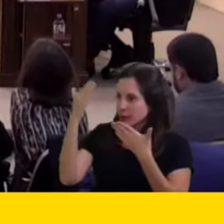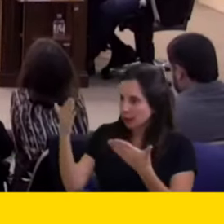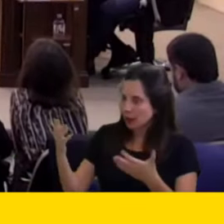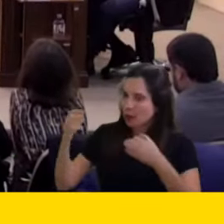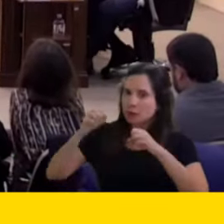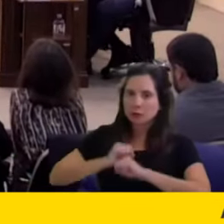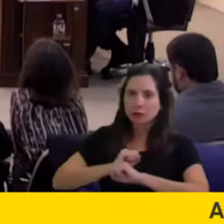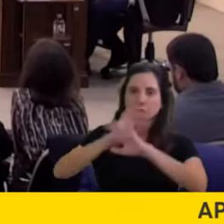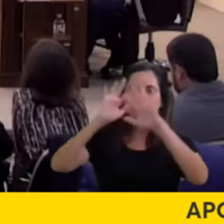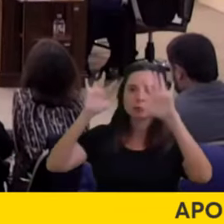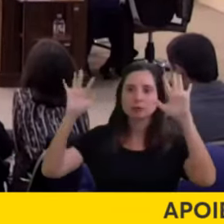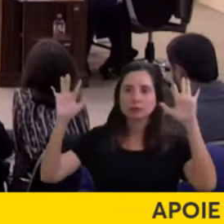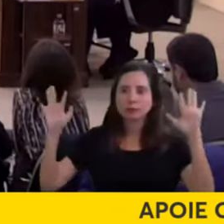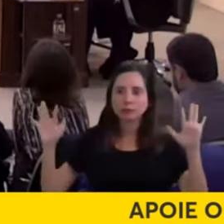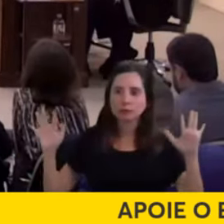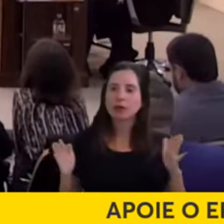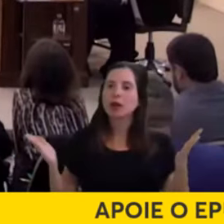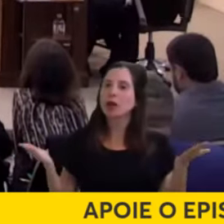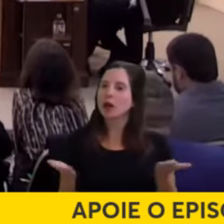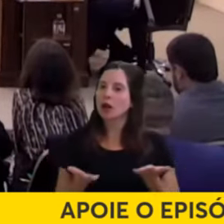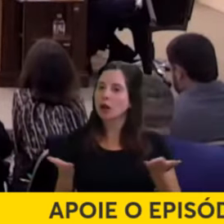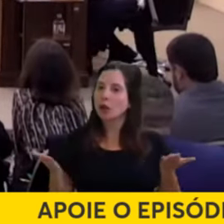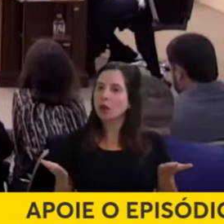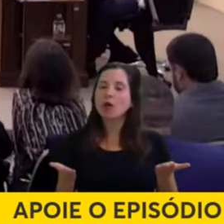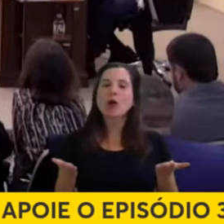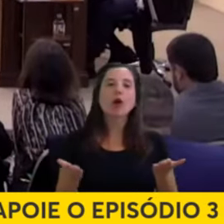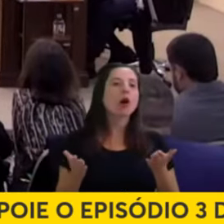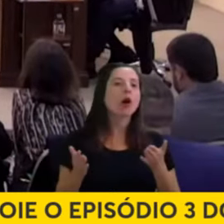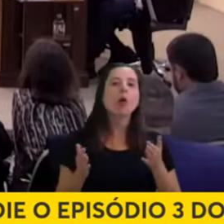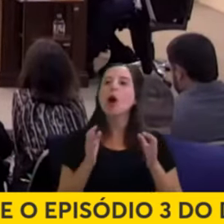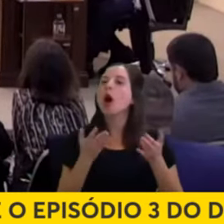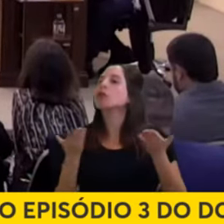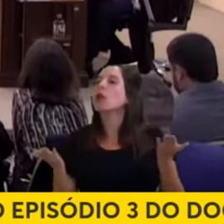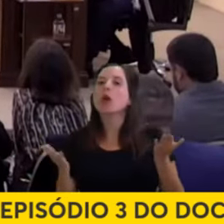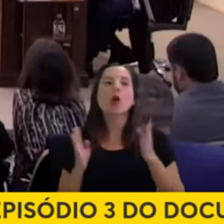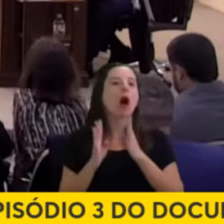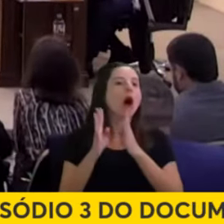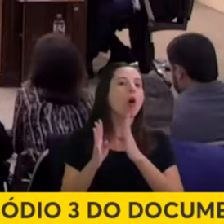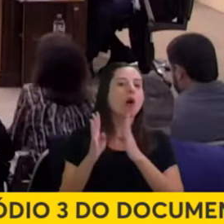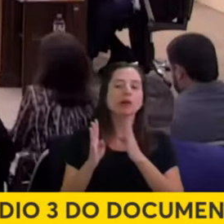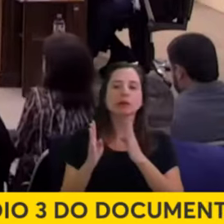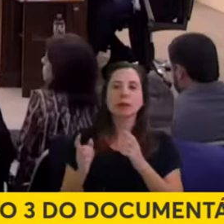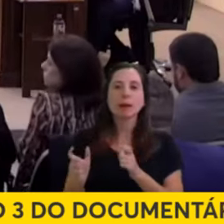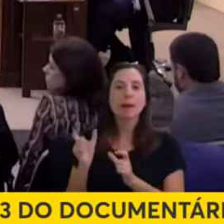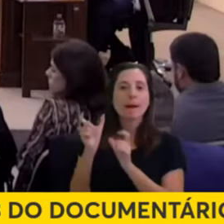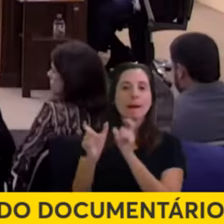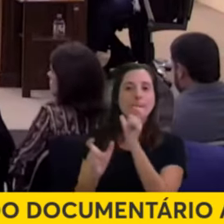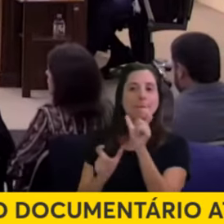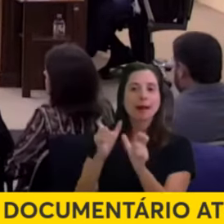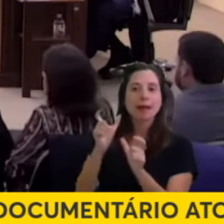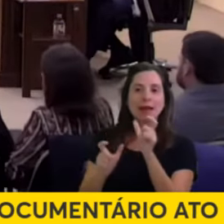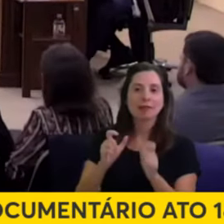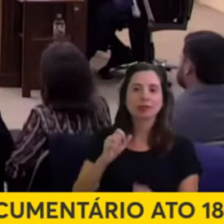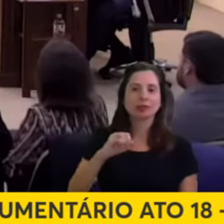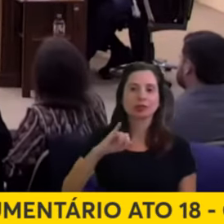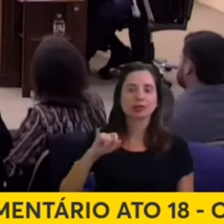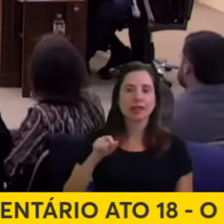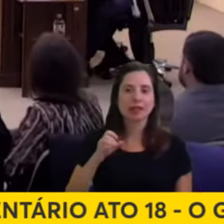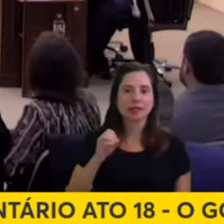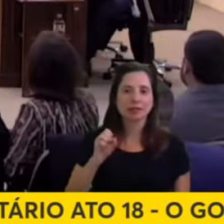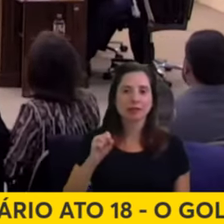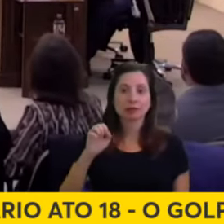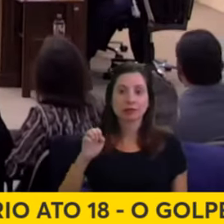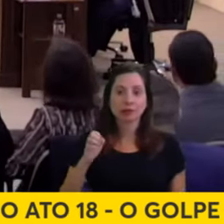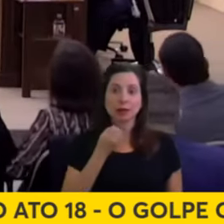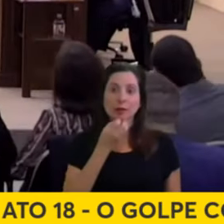esclarecimentos agora Seguindo aqui a ordem de votação concedo a palavra ao desador eleitoral José Rodrigo site Boa tarde senhor presidente